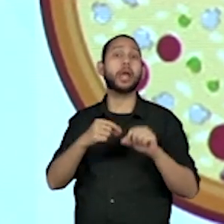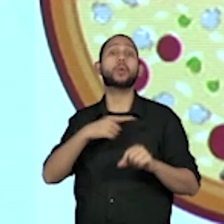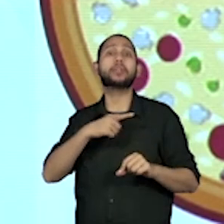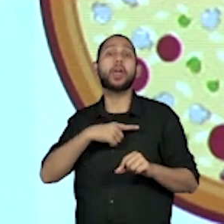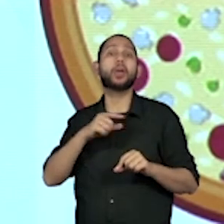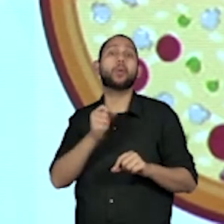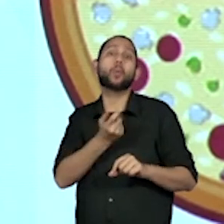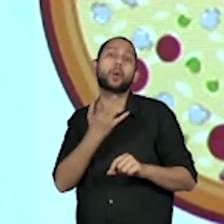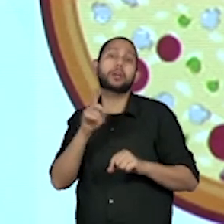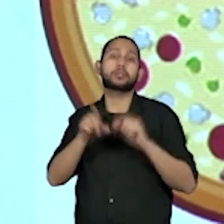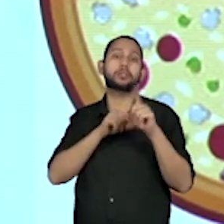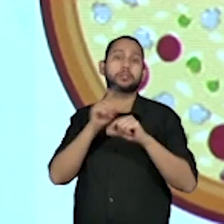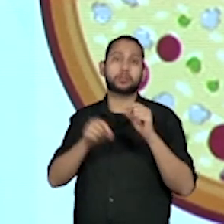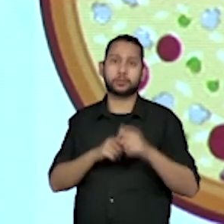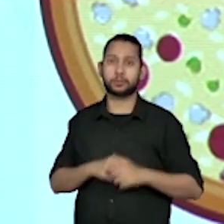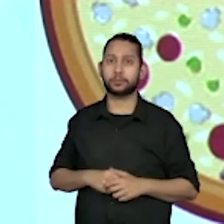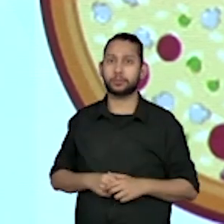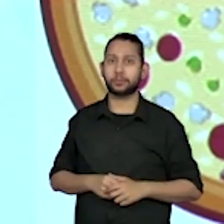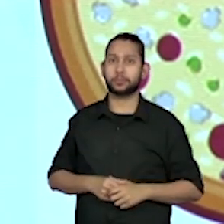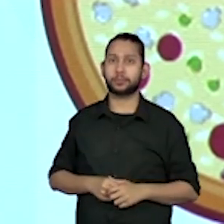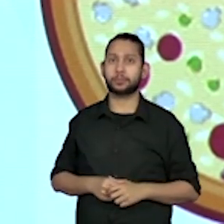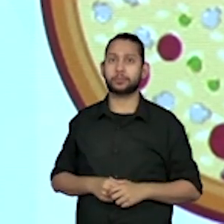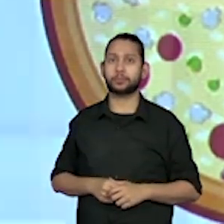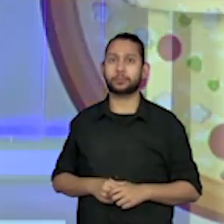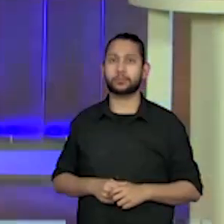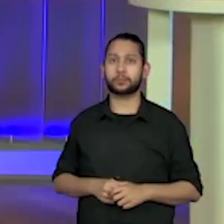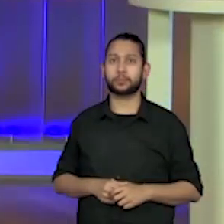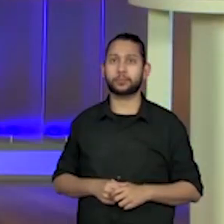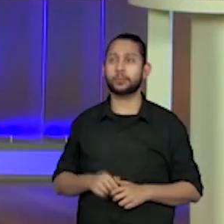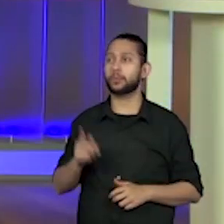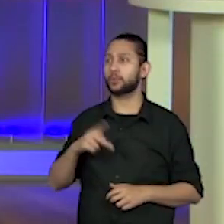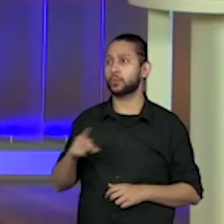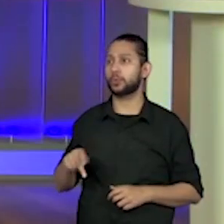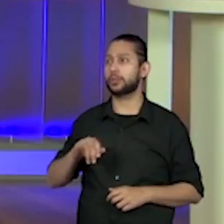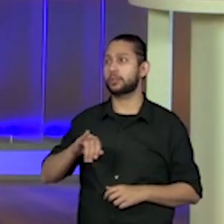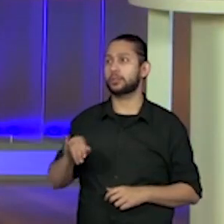real. Vamos lá. Olha, Projandira,